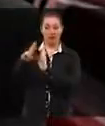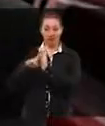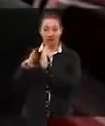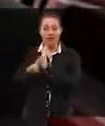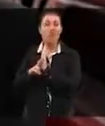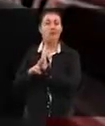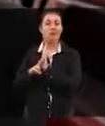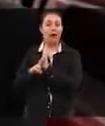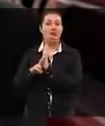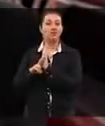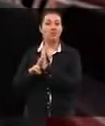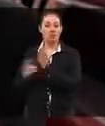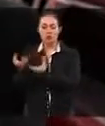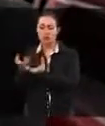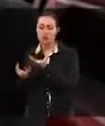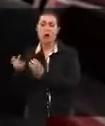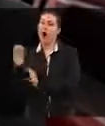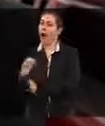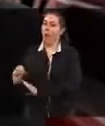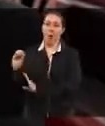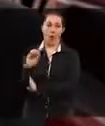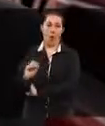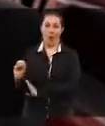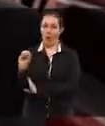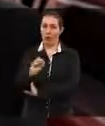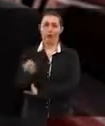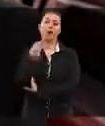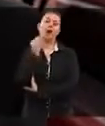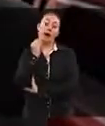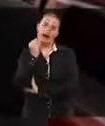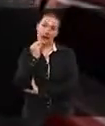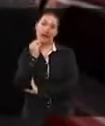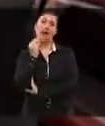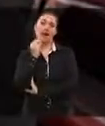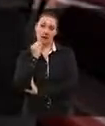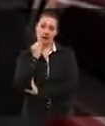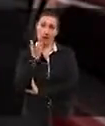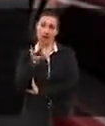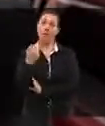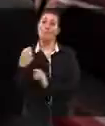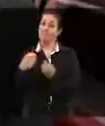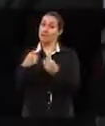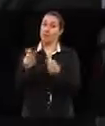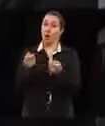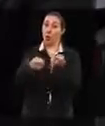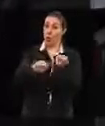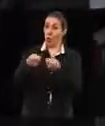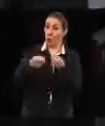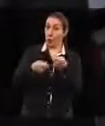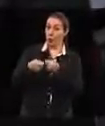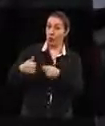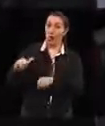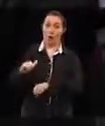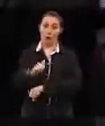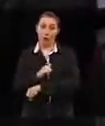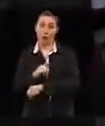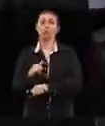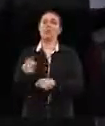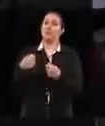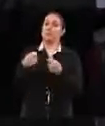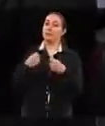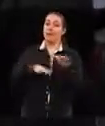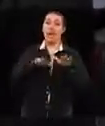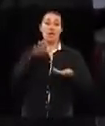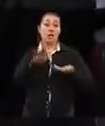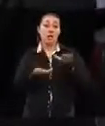essas receitas caseiras são muito boas. Claro que, obviamente, sem excessos de gordura. Com equilíbrio.